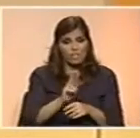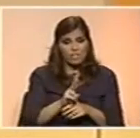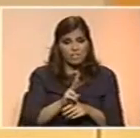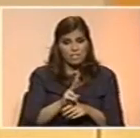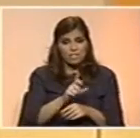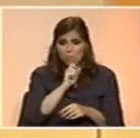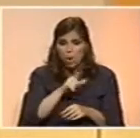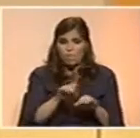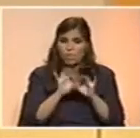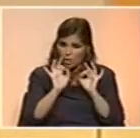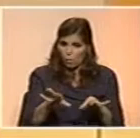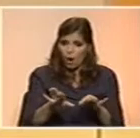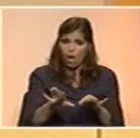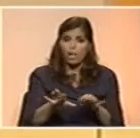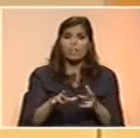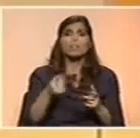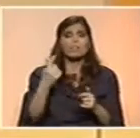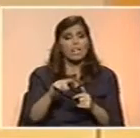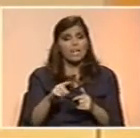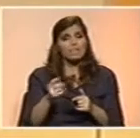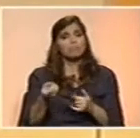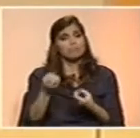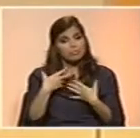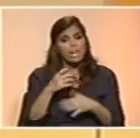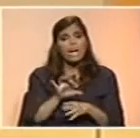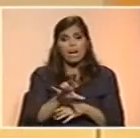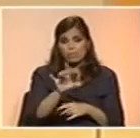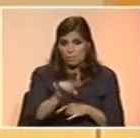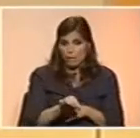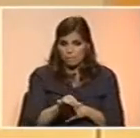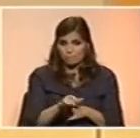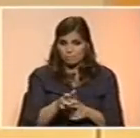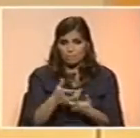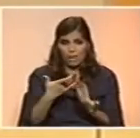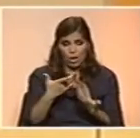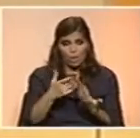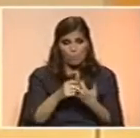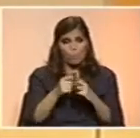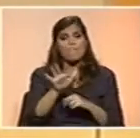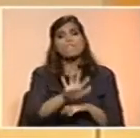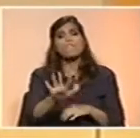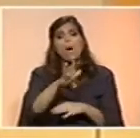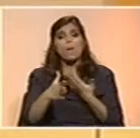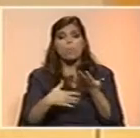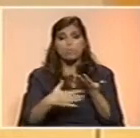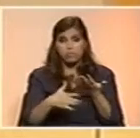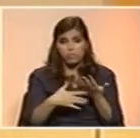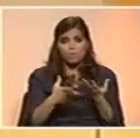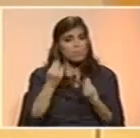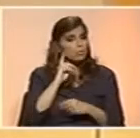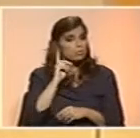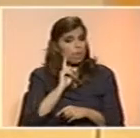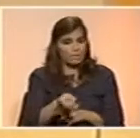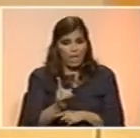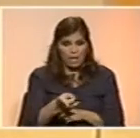também de se formarem compostos carcinogénicos. A mesma coisa. Quer dizer que lá está, voltamos à mesma questão, que é a forma de cozinhar é fundamental. É fundamental.